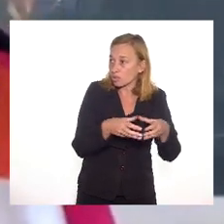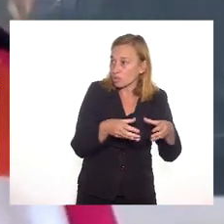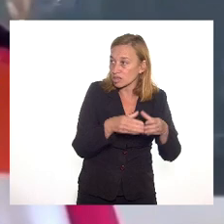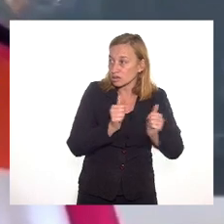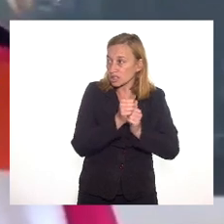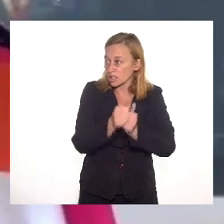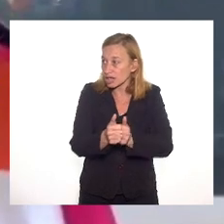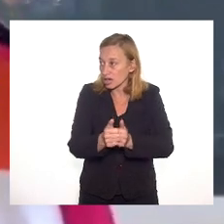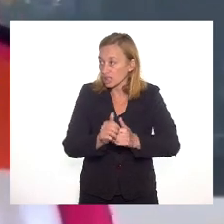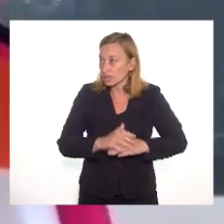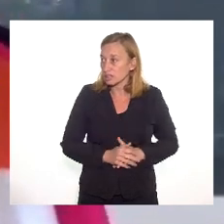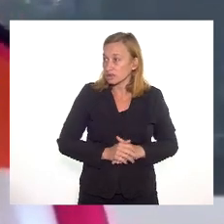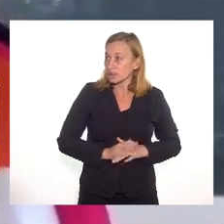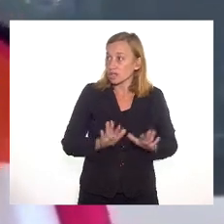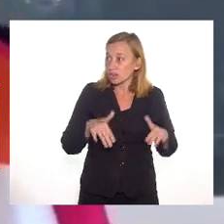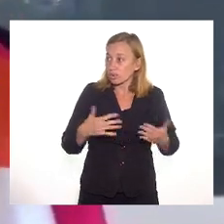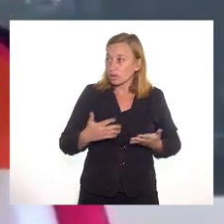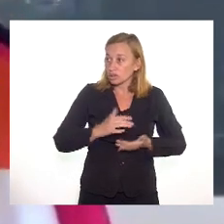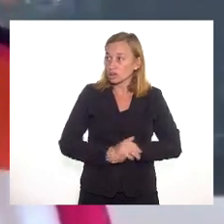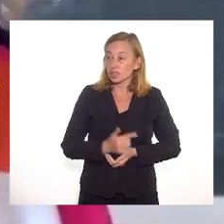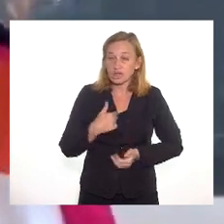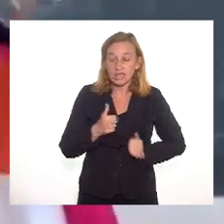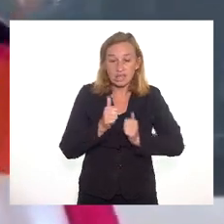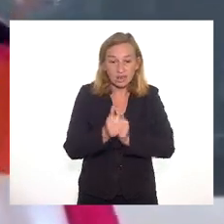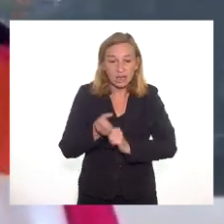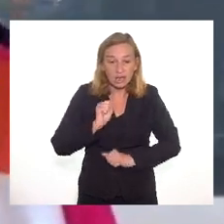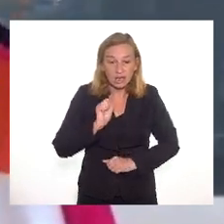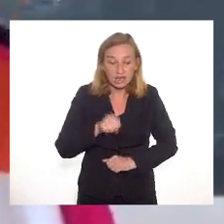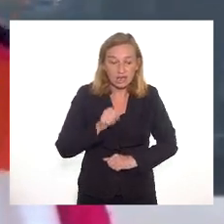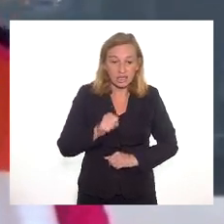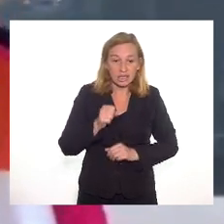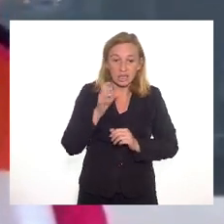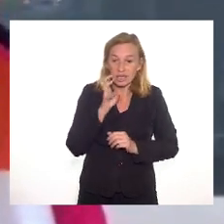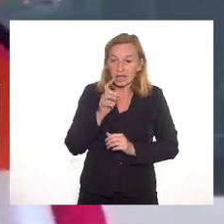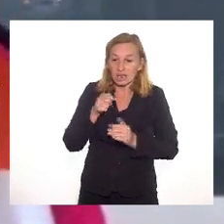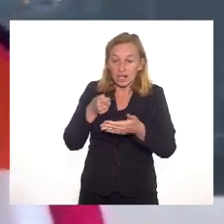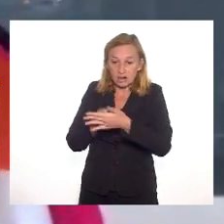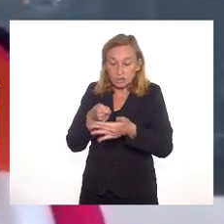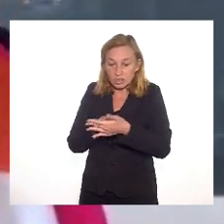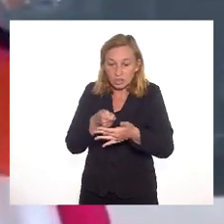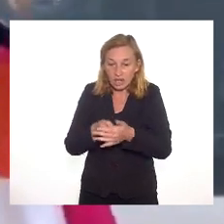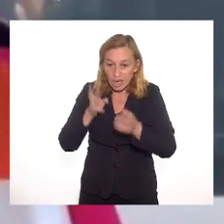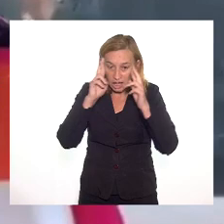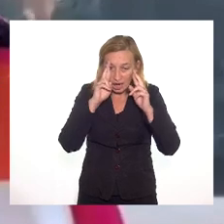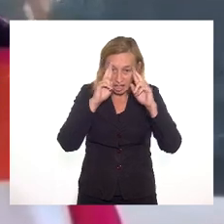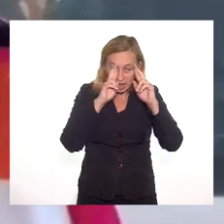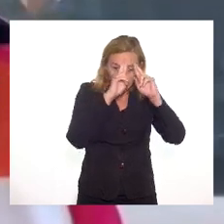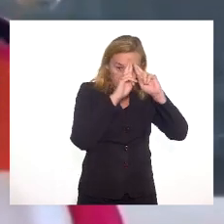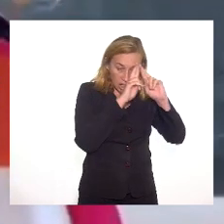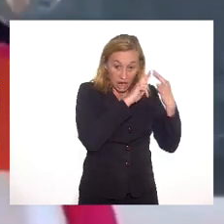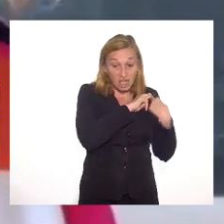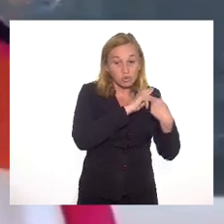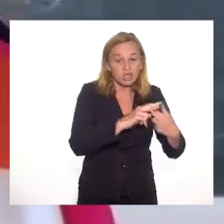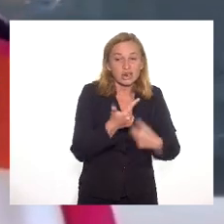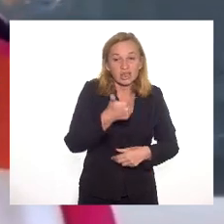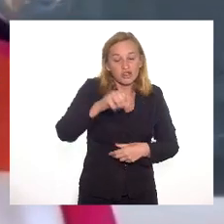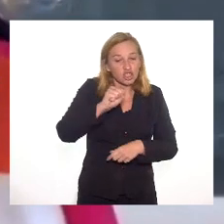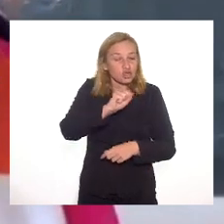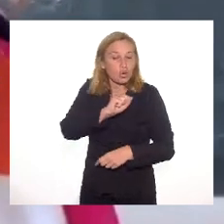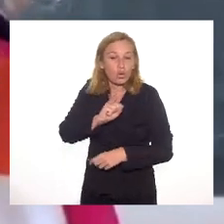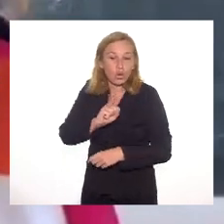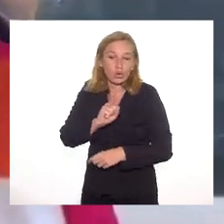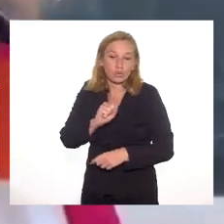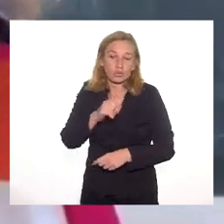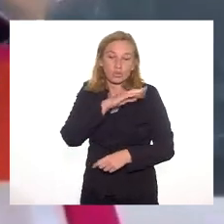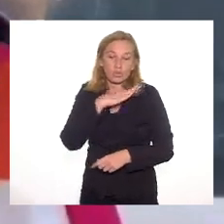seguirá. Enquanto isso, seguirei, sim, denunciando que a responsabilidade das 28 mortes é do alto comando